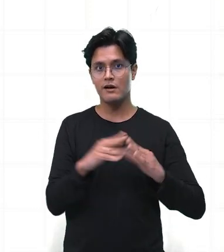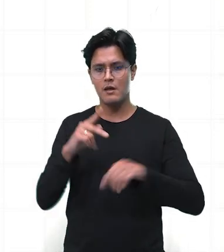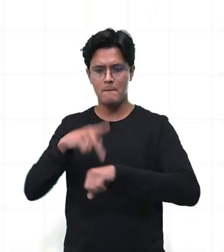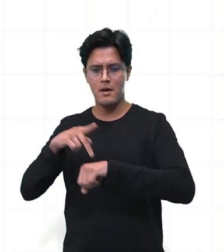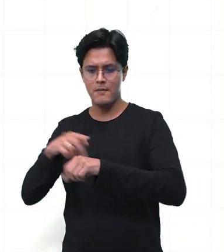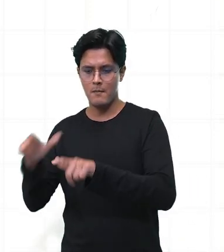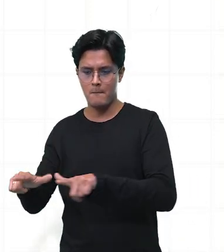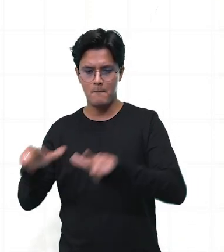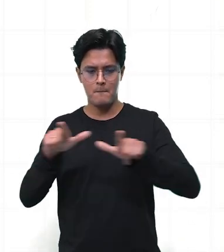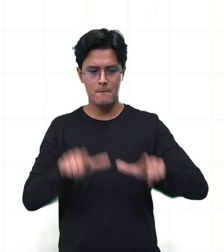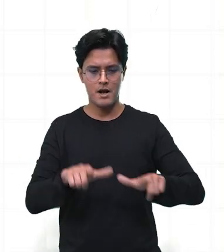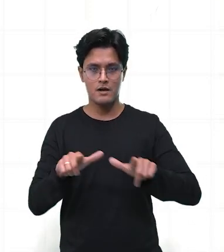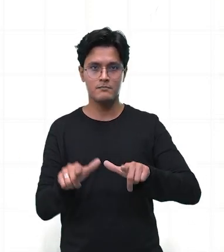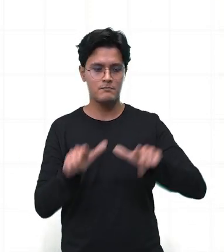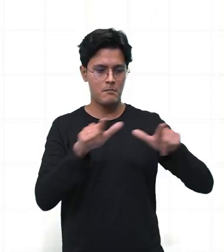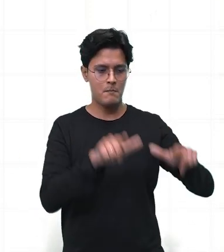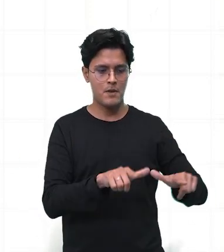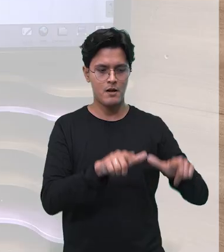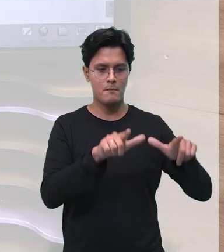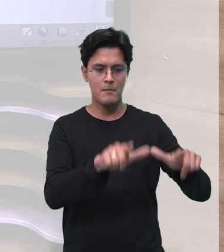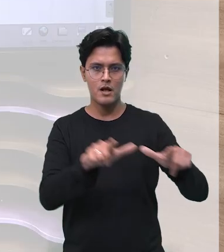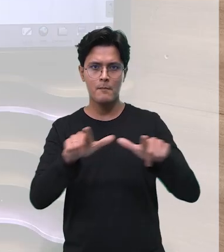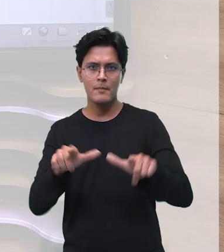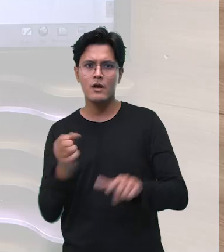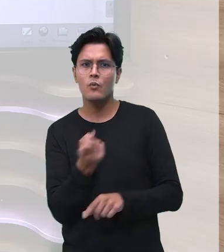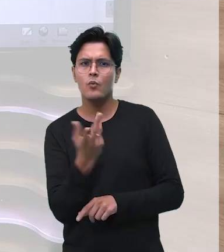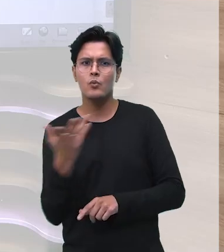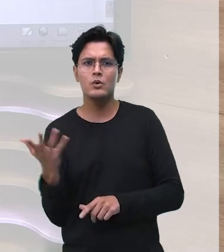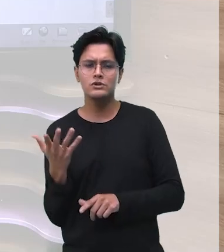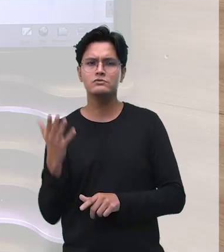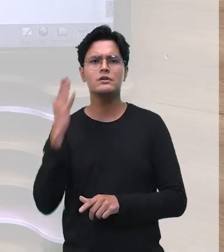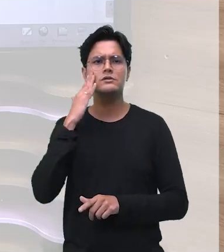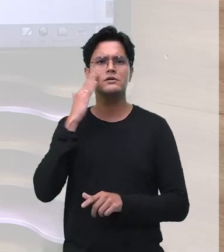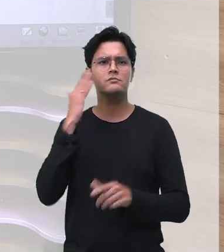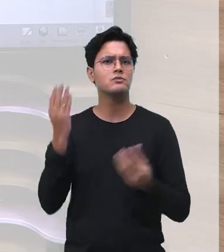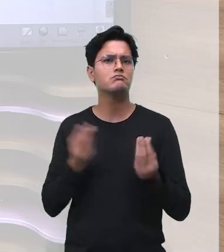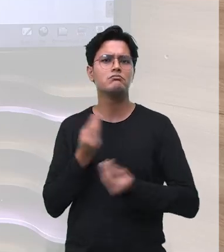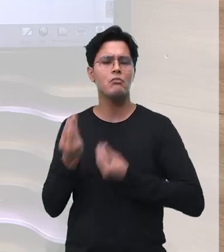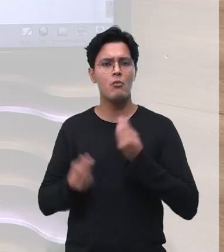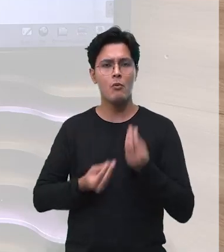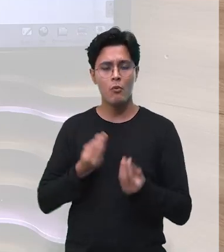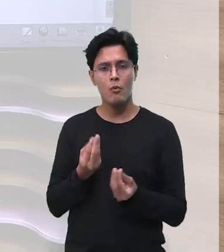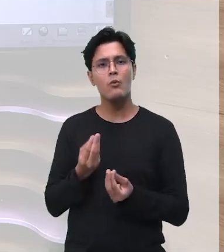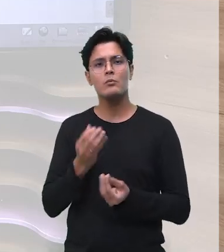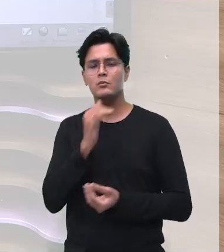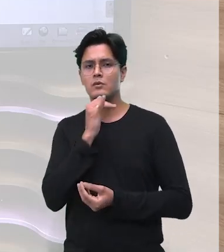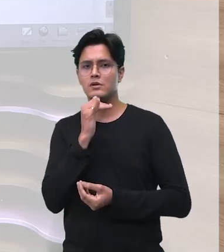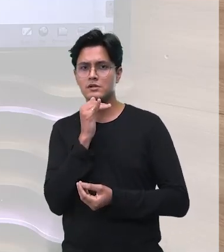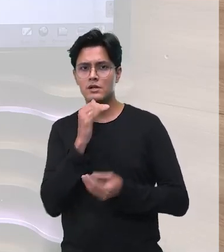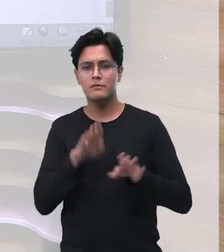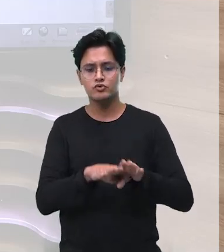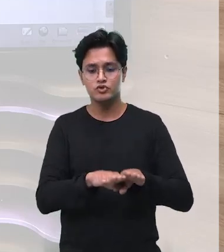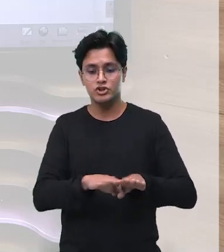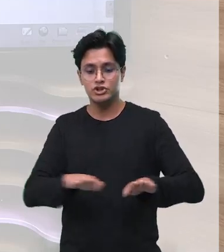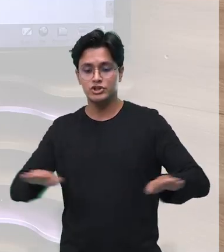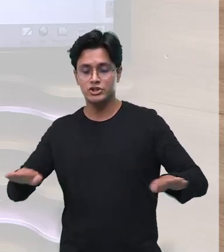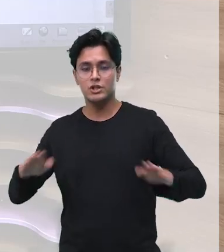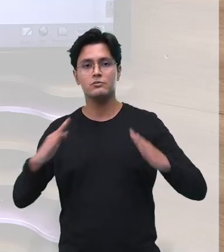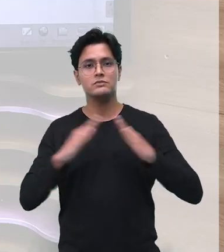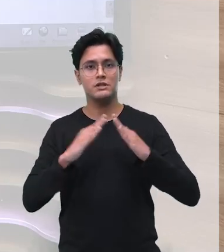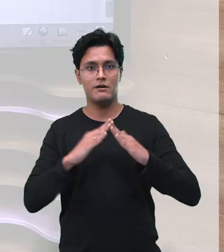nosso quarto, quantas cerâmicas eu vou precisar para fazer o piso da minha sala, por